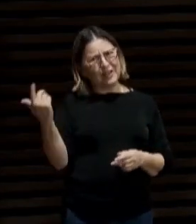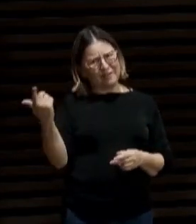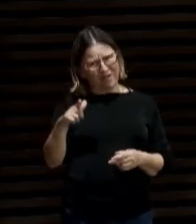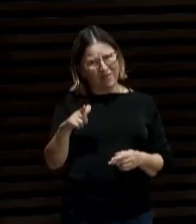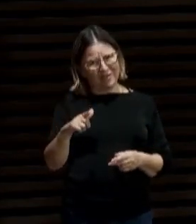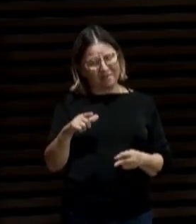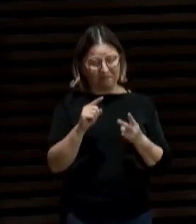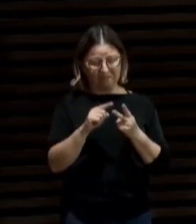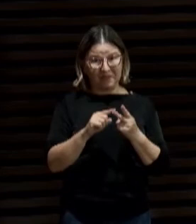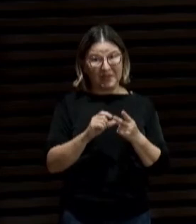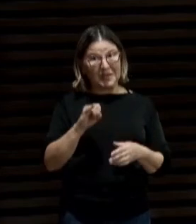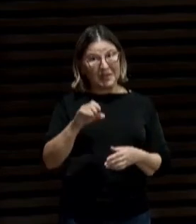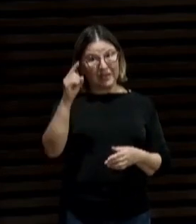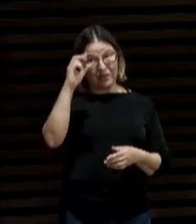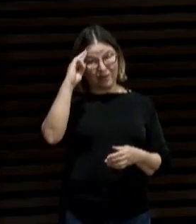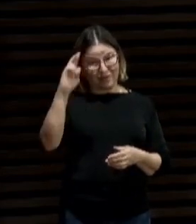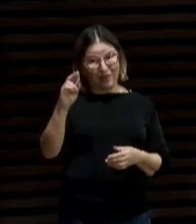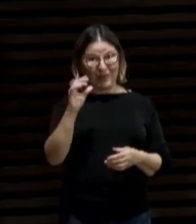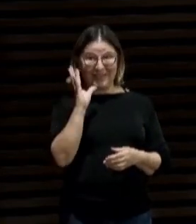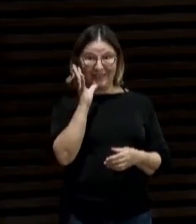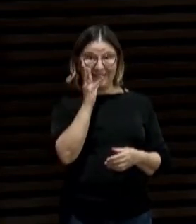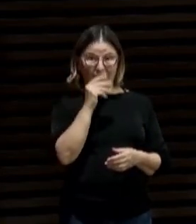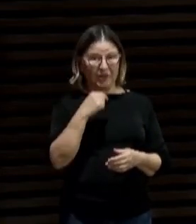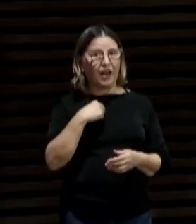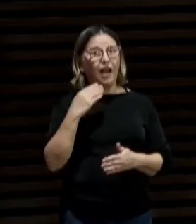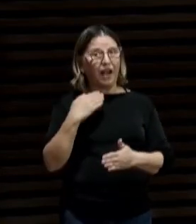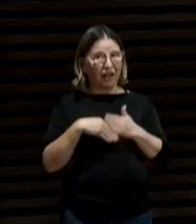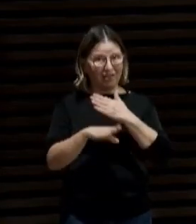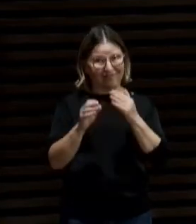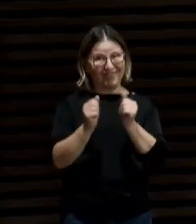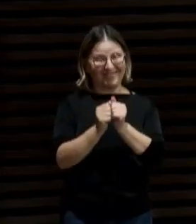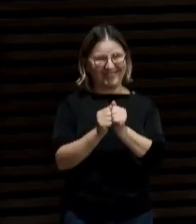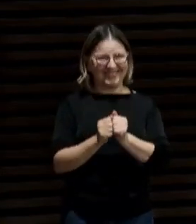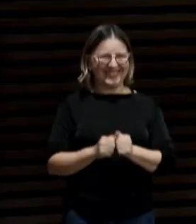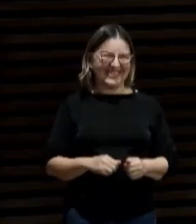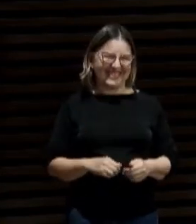leva. E aí tem uma terceira, eu fico.